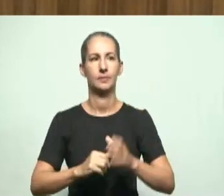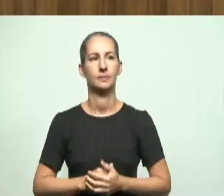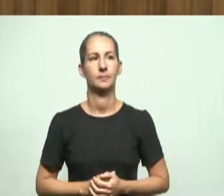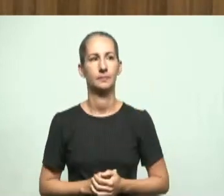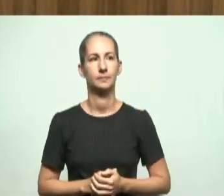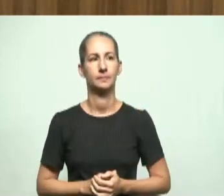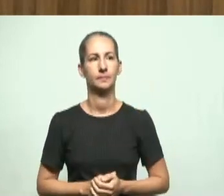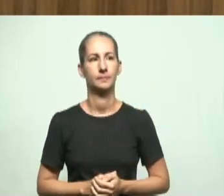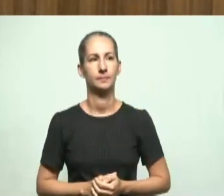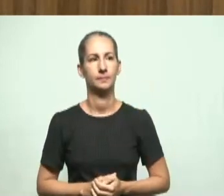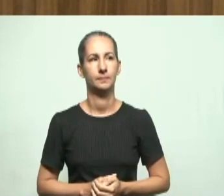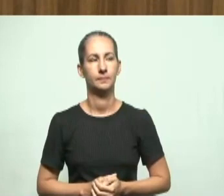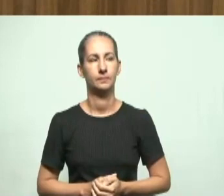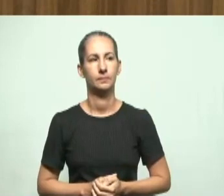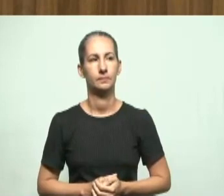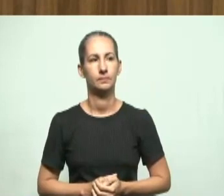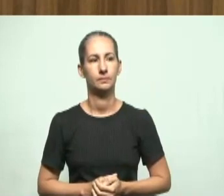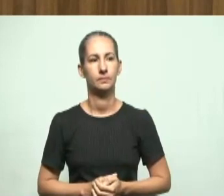TV Câmara.